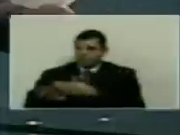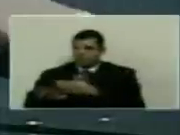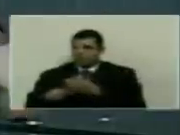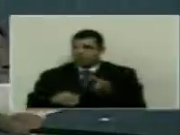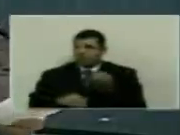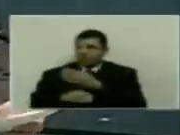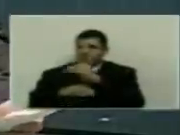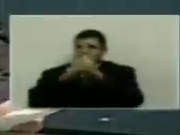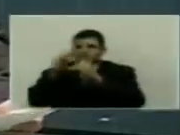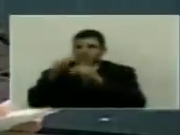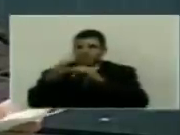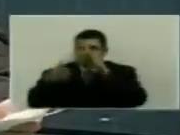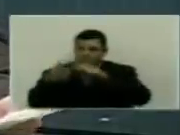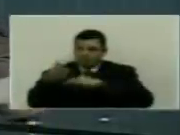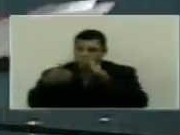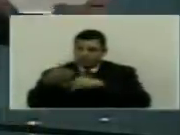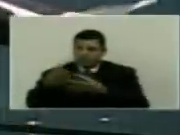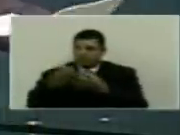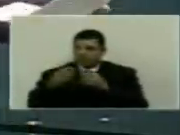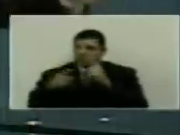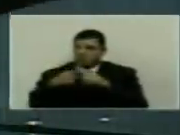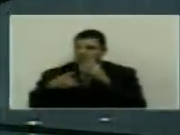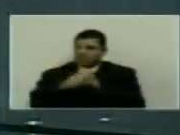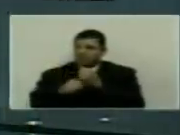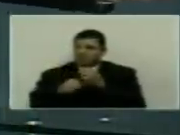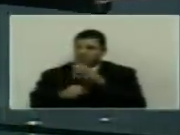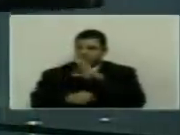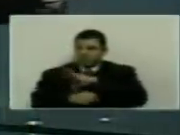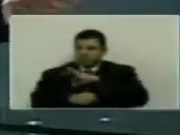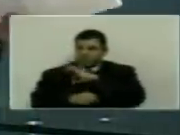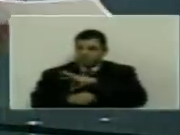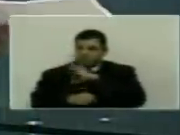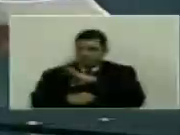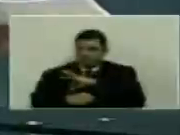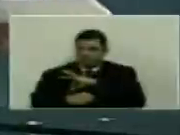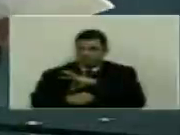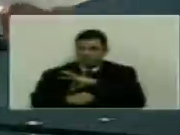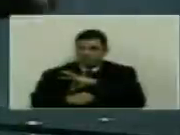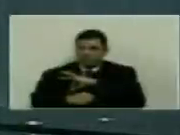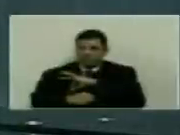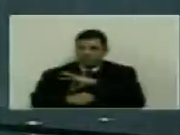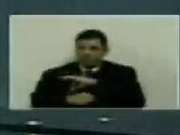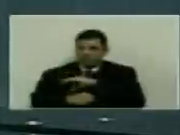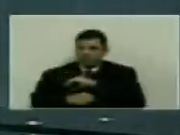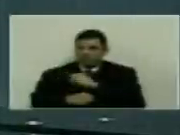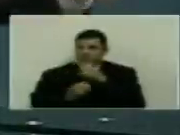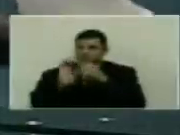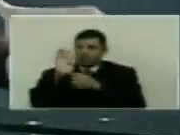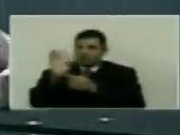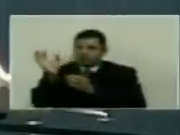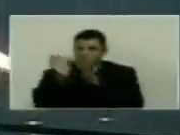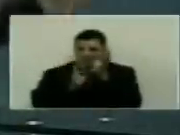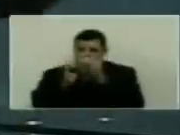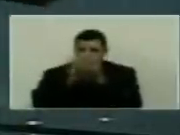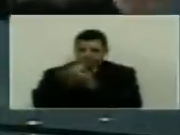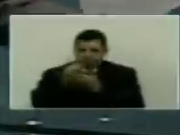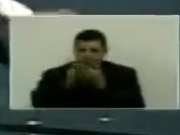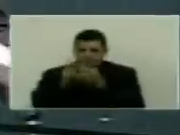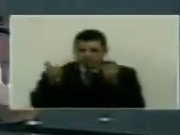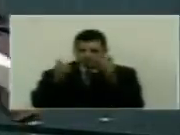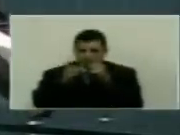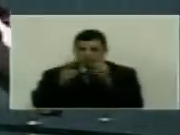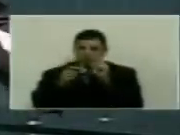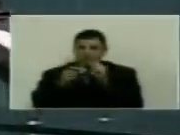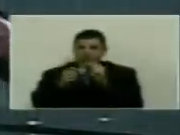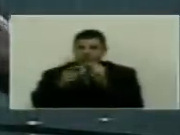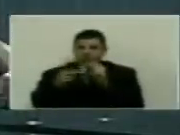esse novo processo licitatório por conta de que o salário colocado no projeto básico era menor